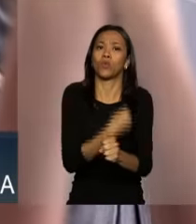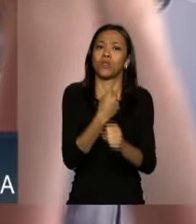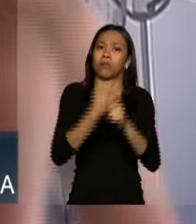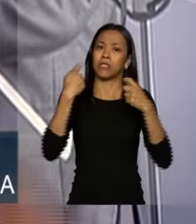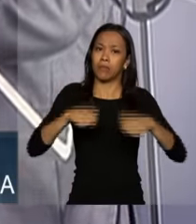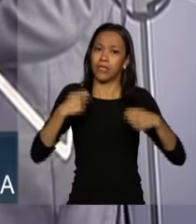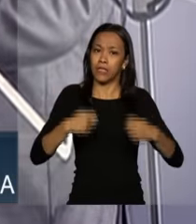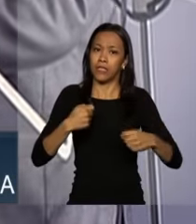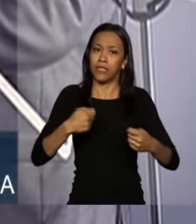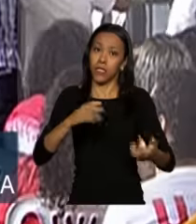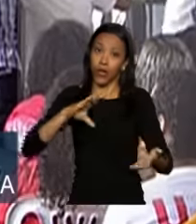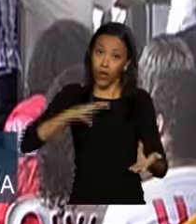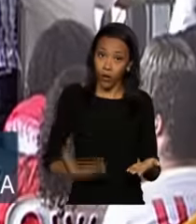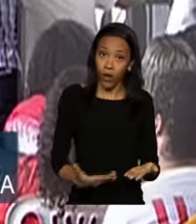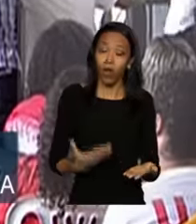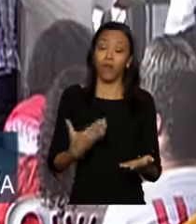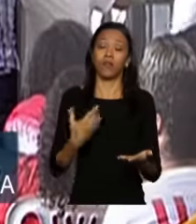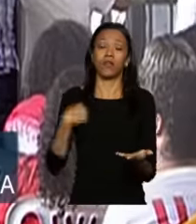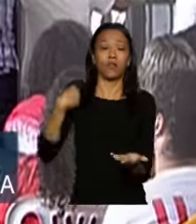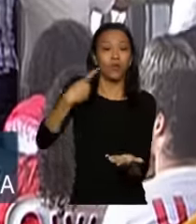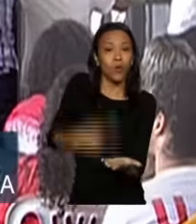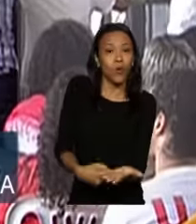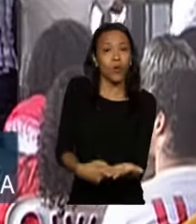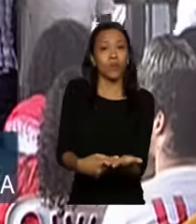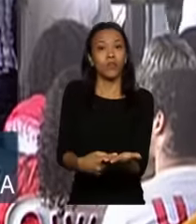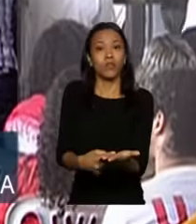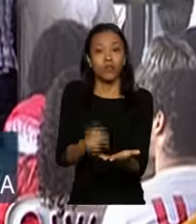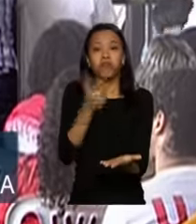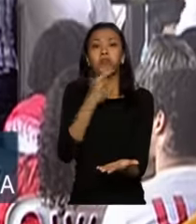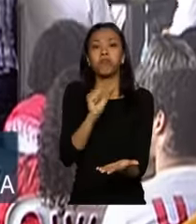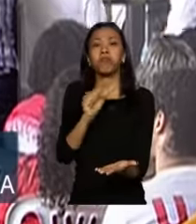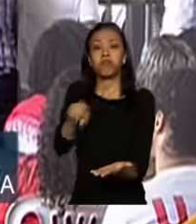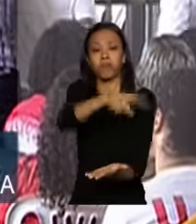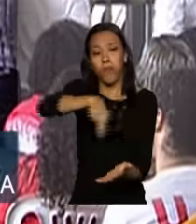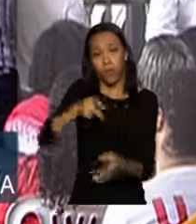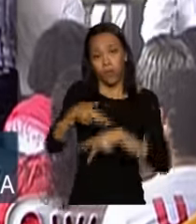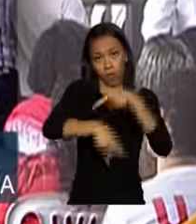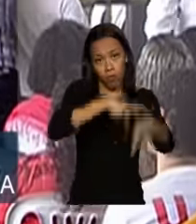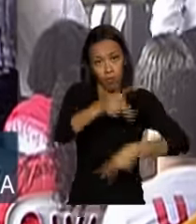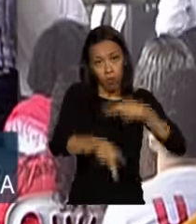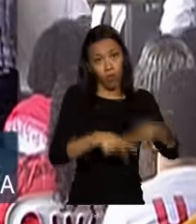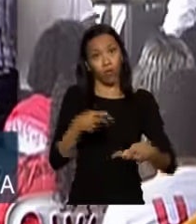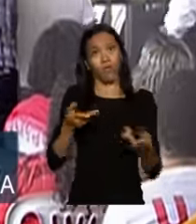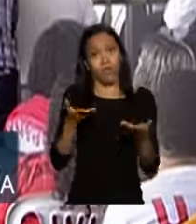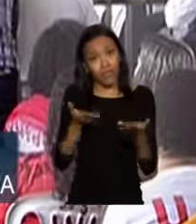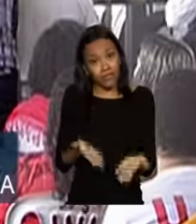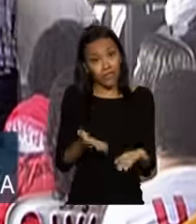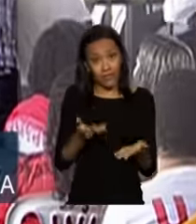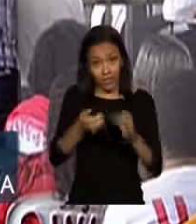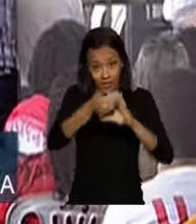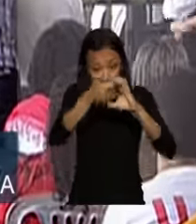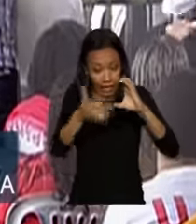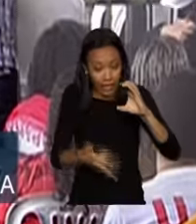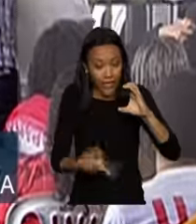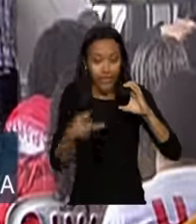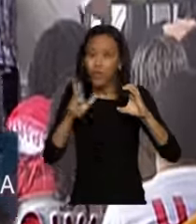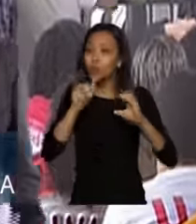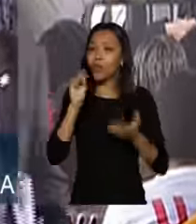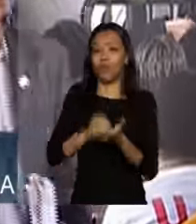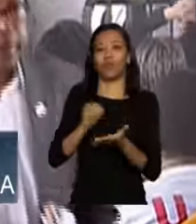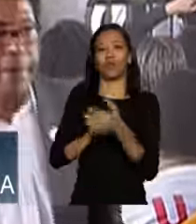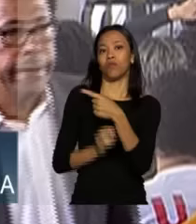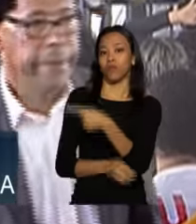determinação, coragem, compromisso com o povo, e essas qualidades nunca faltaram à nossa